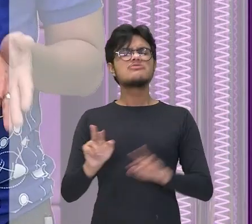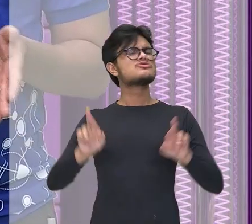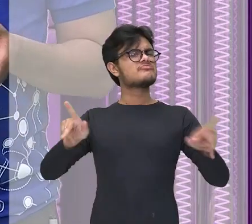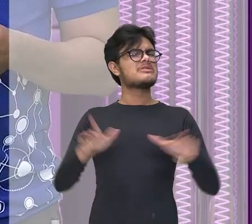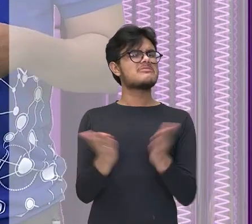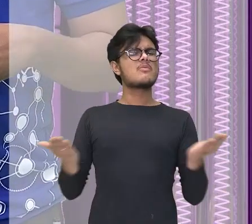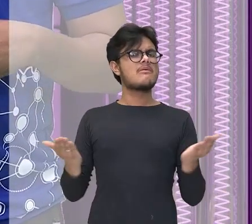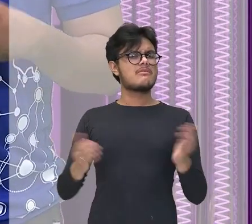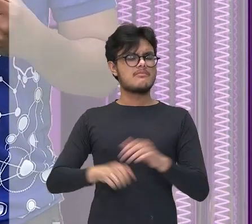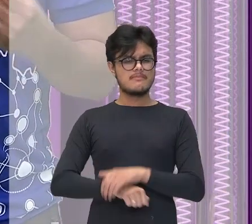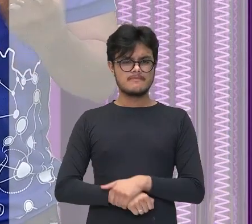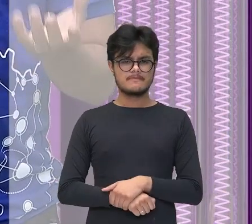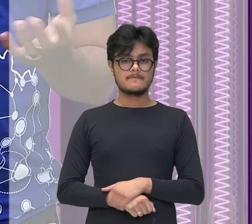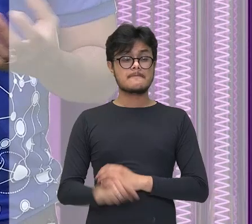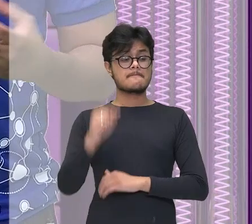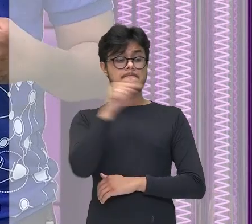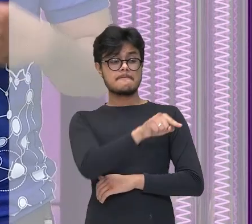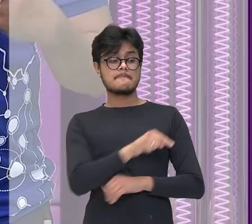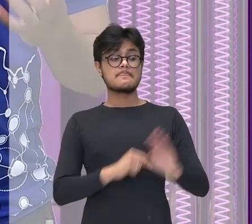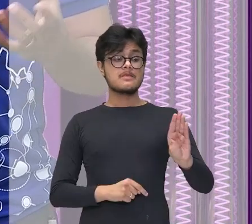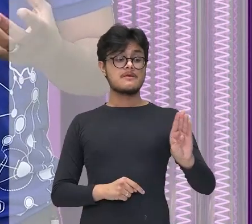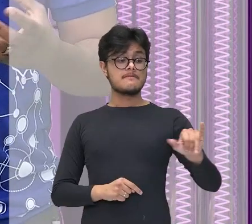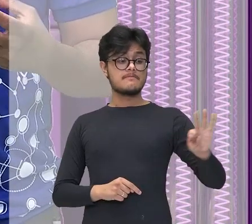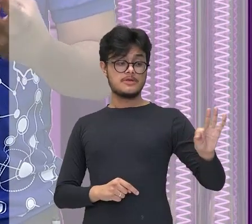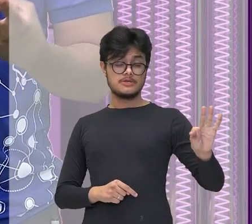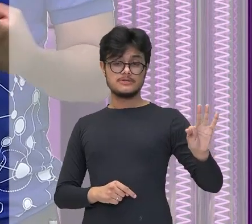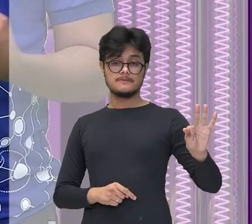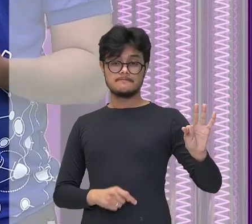por byte? O bit, ele vai funcionar